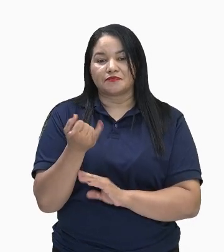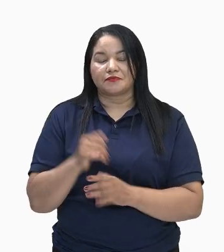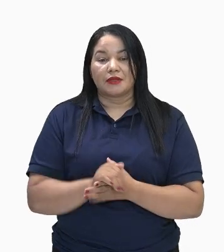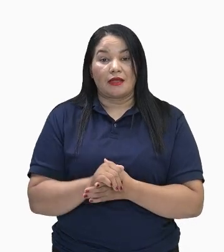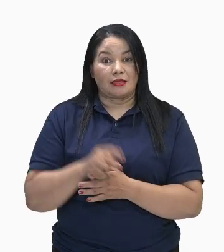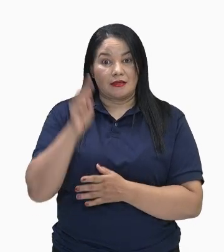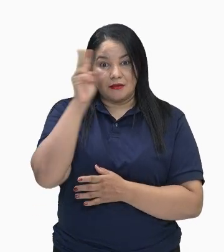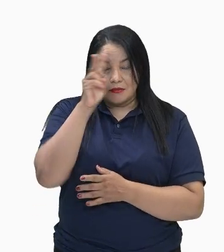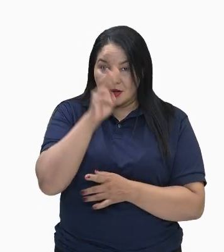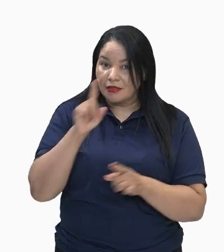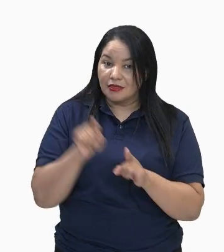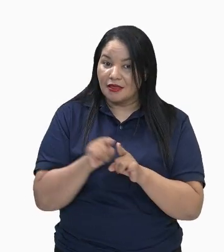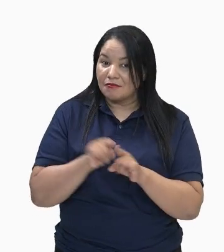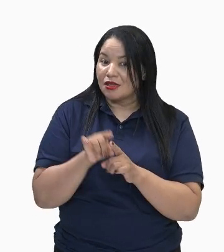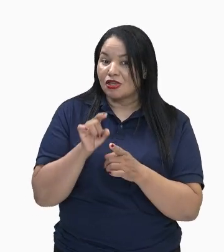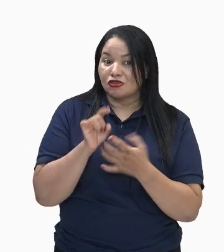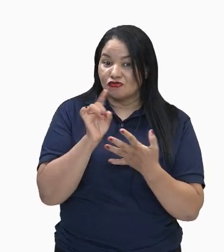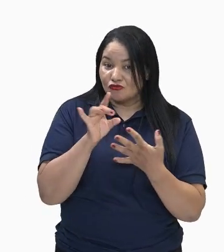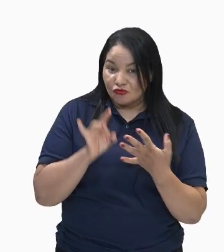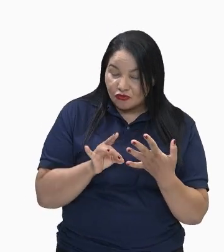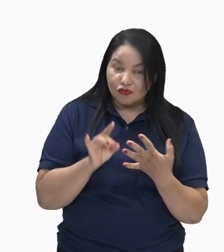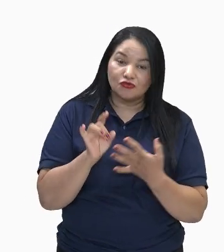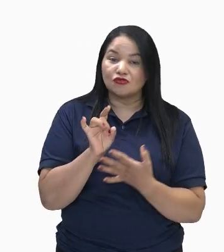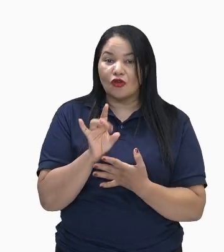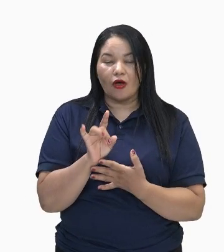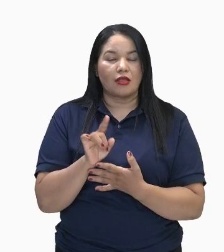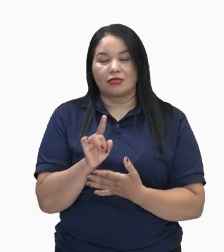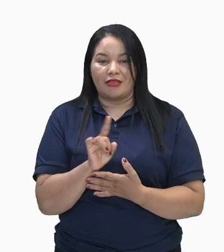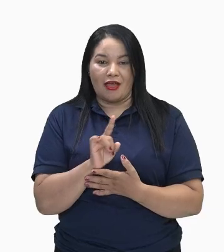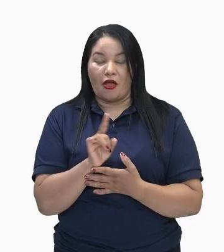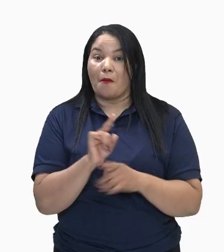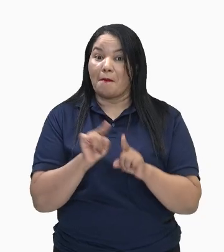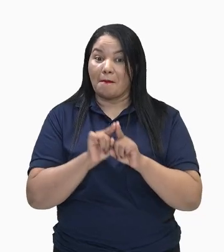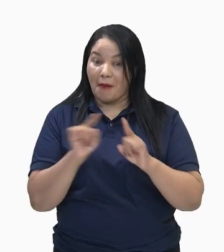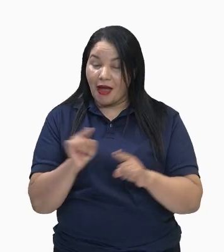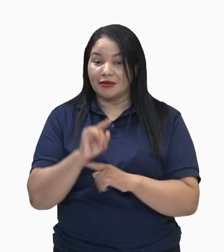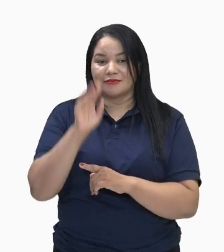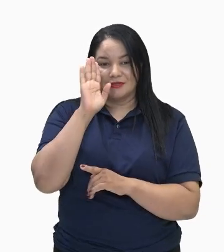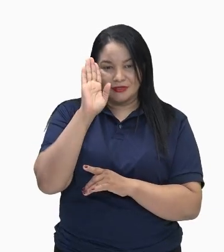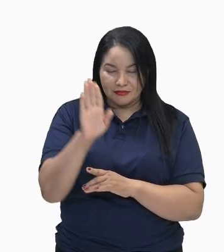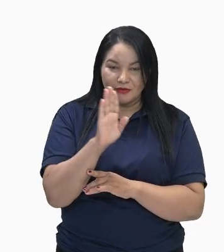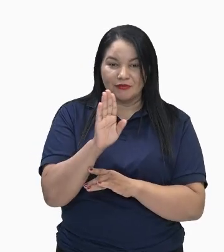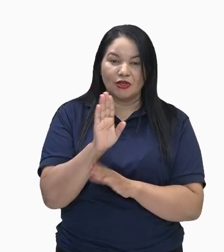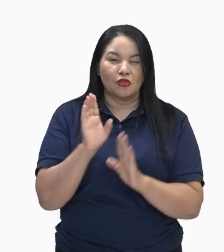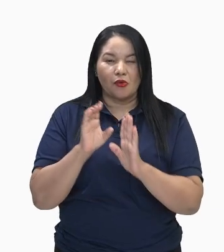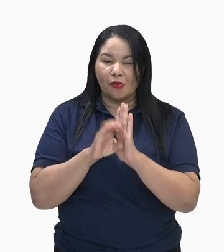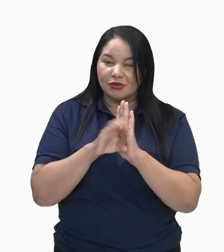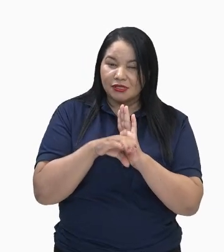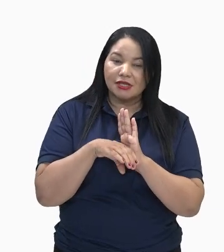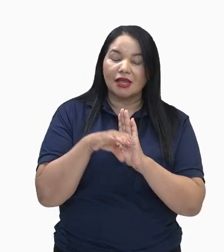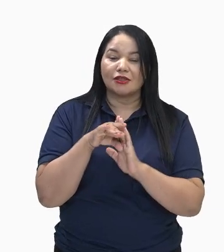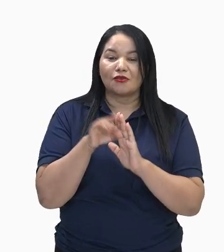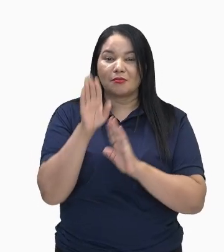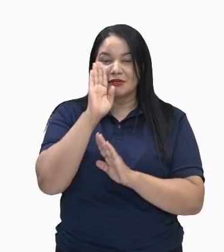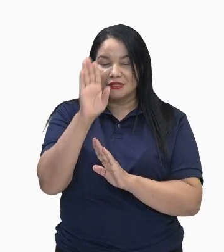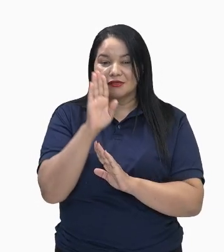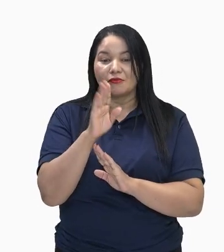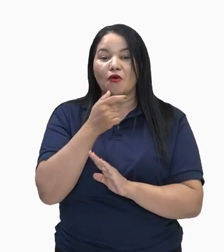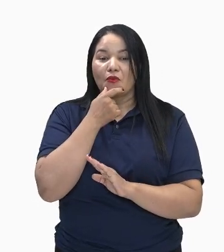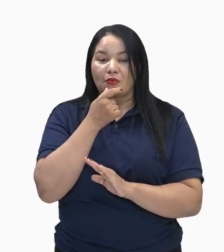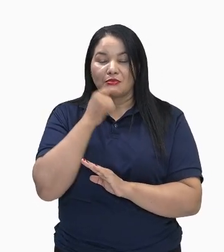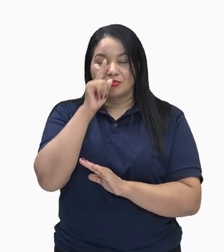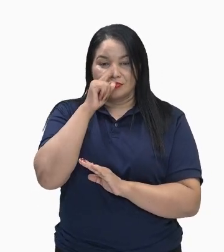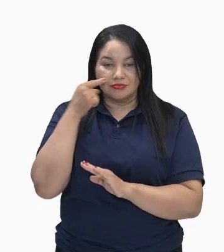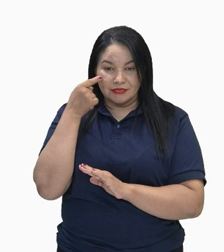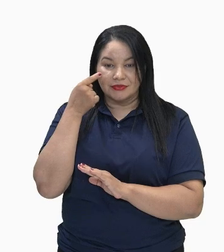Lembrando que não é só esse, mas fundamentalmente o conceito principal de Émile Durkheim